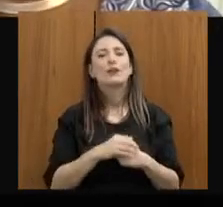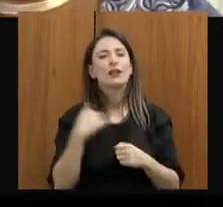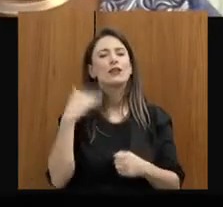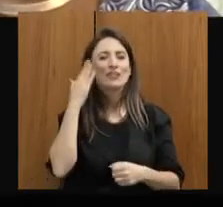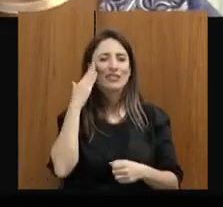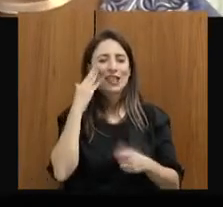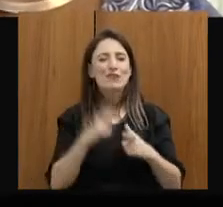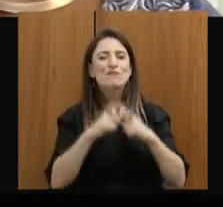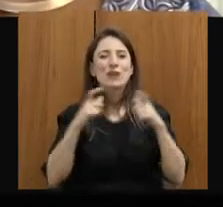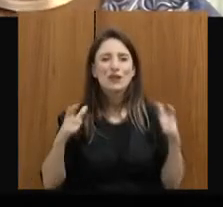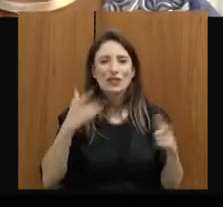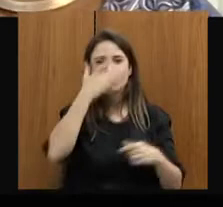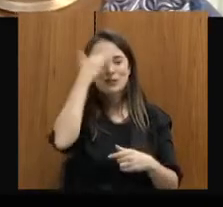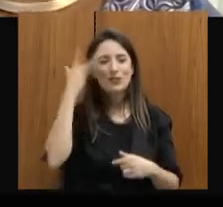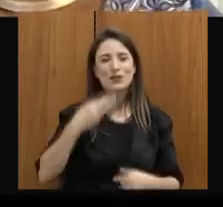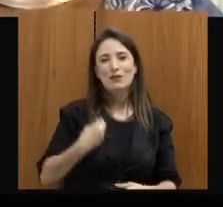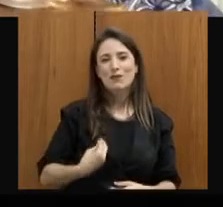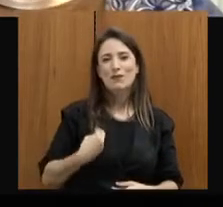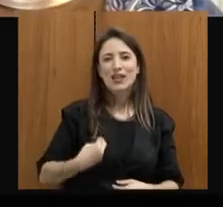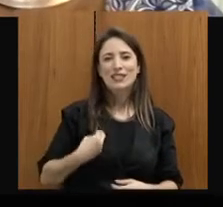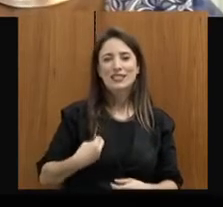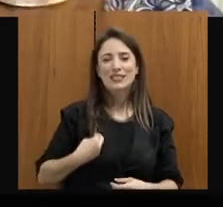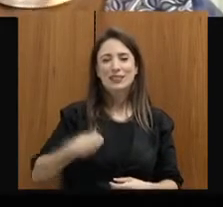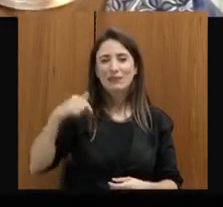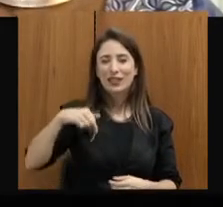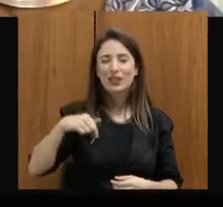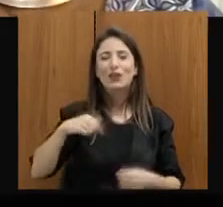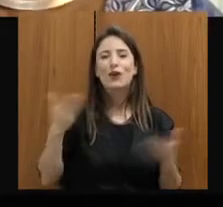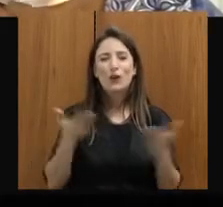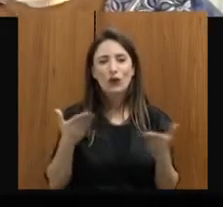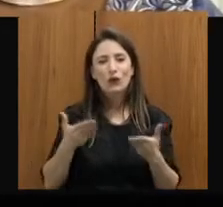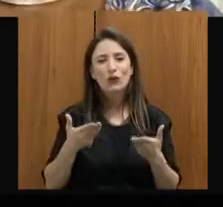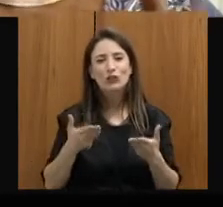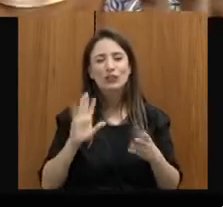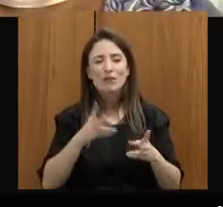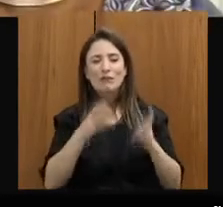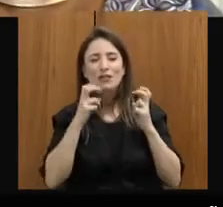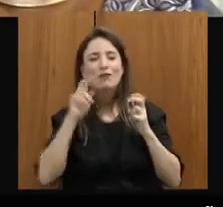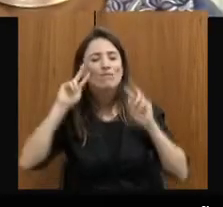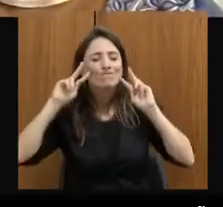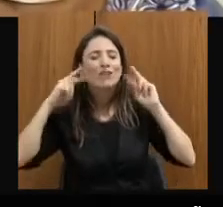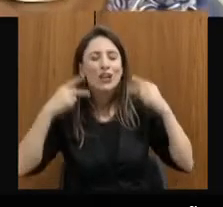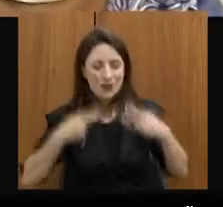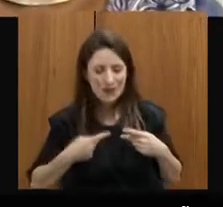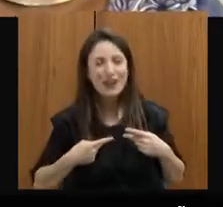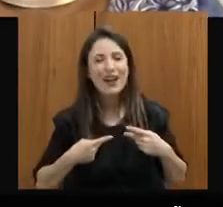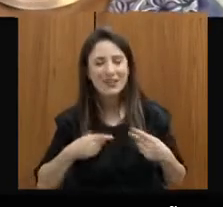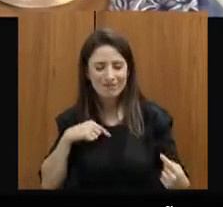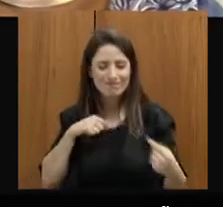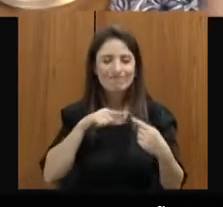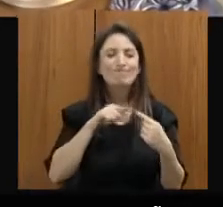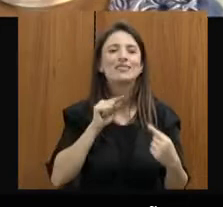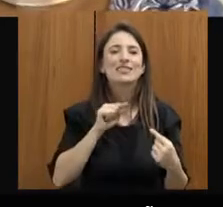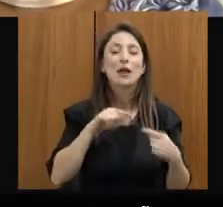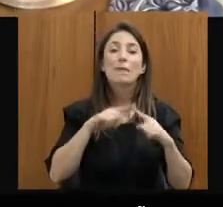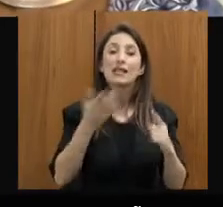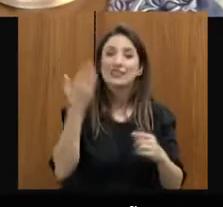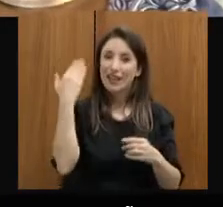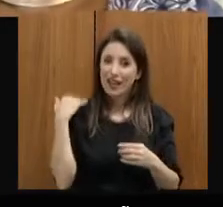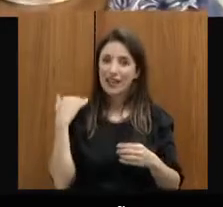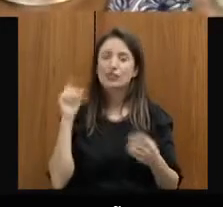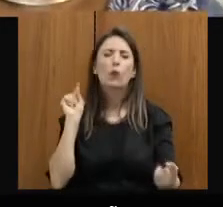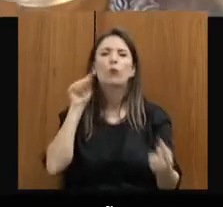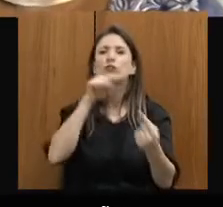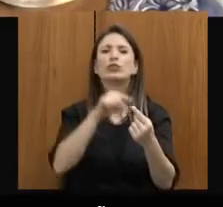eu sei que a maioria que tá nesse diálogo aí hoje é se reconhece mas quando a gente colocava para elas objetivo da política nacional